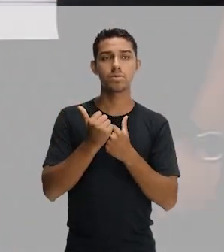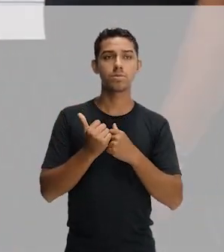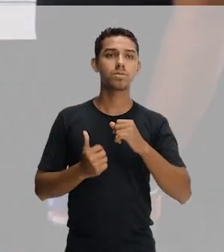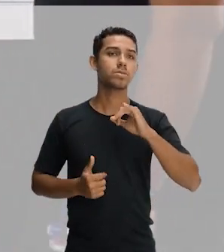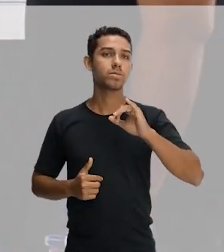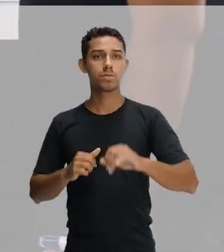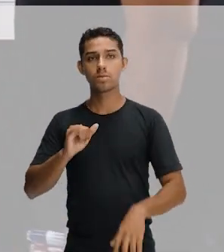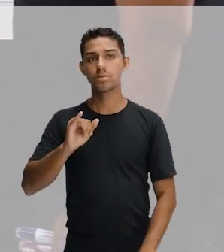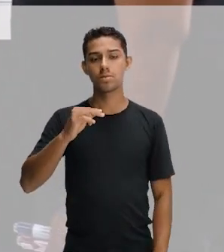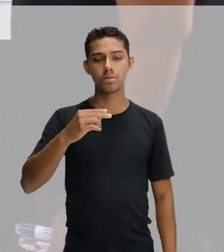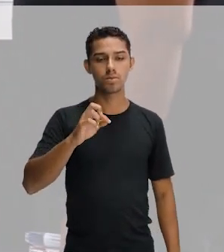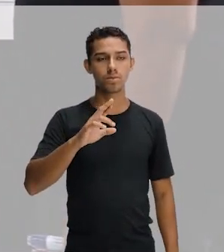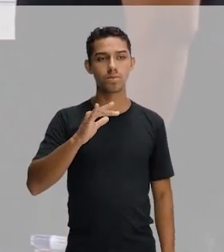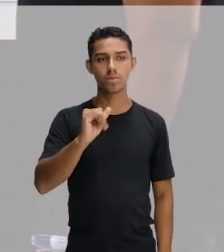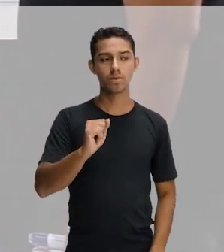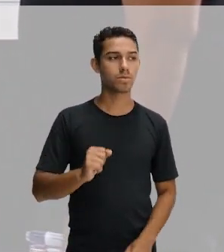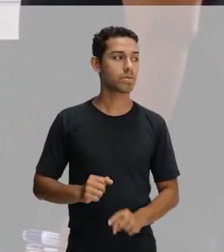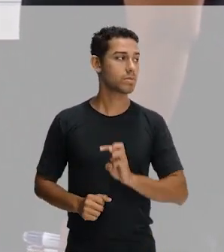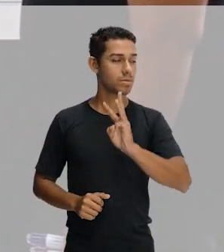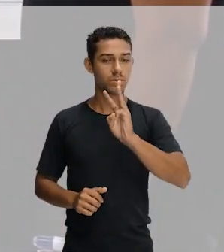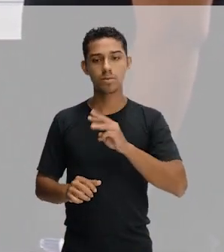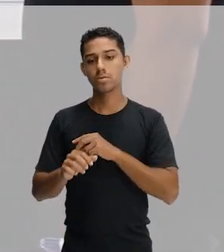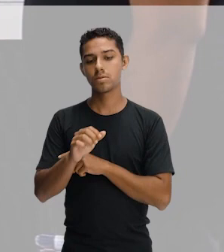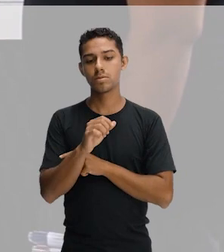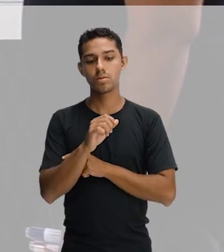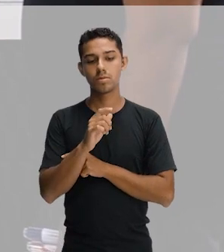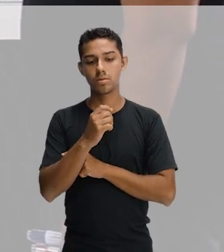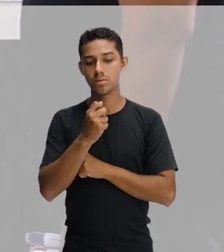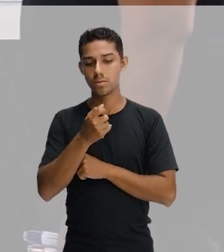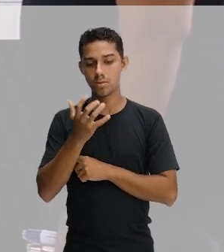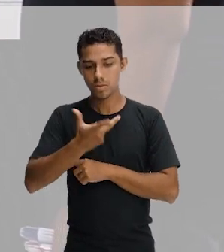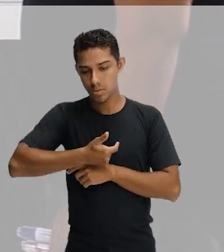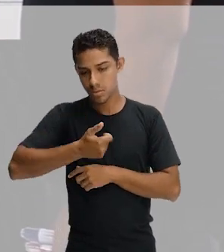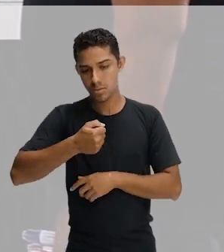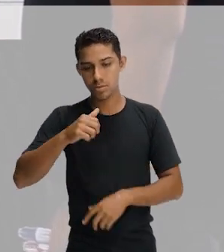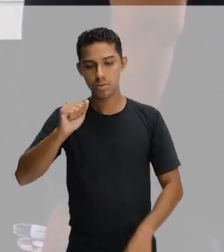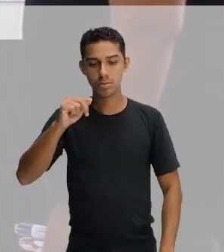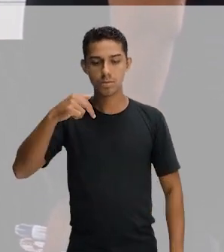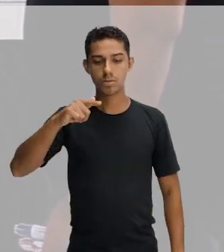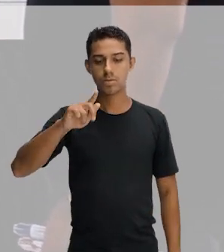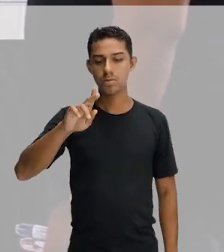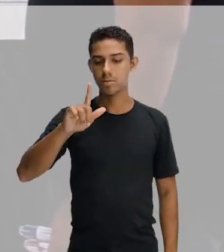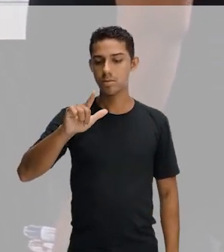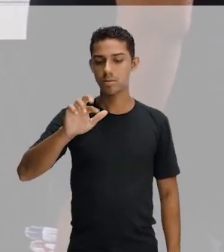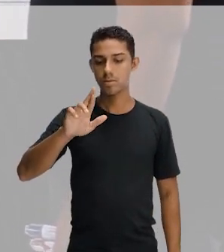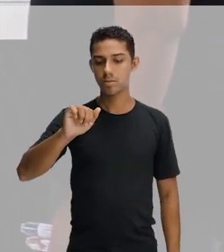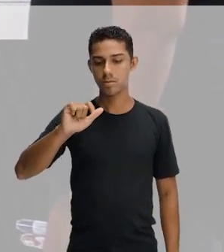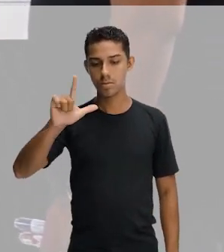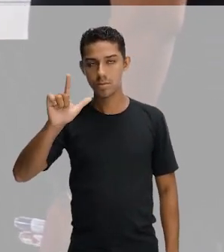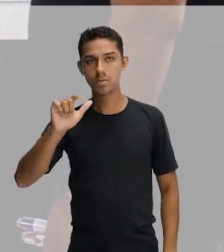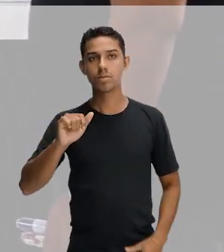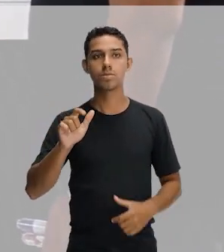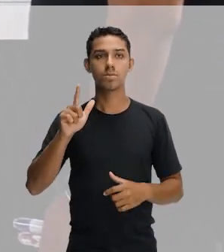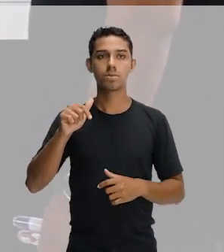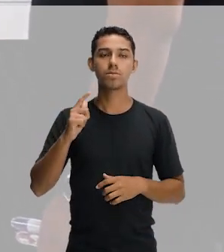angular. Então o nosso momento angular vai ser 75 vezes